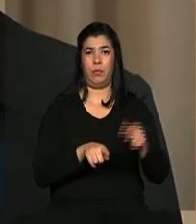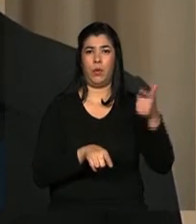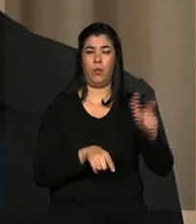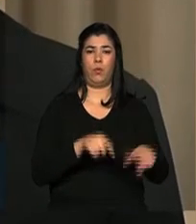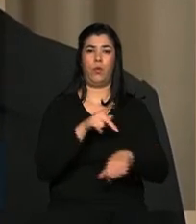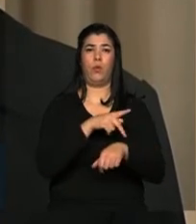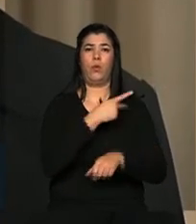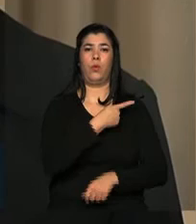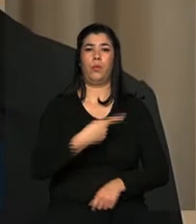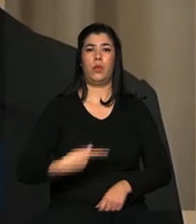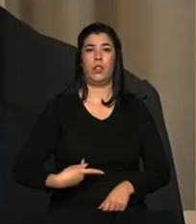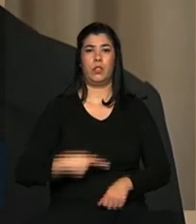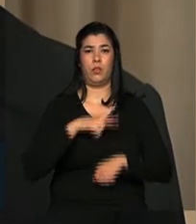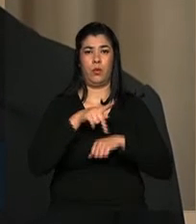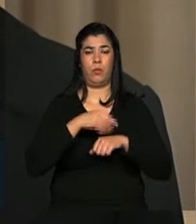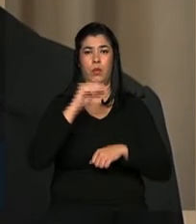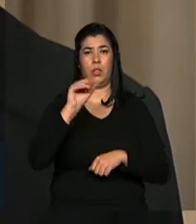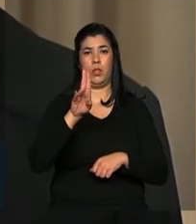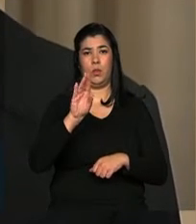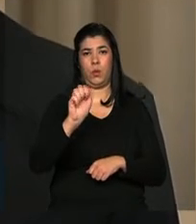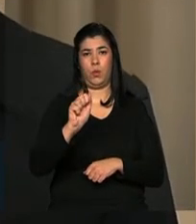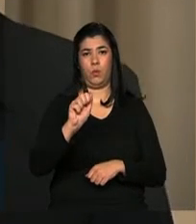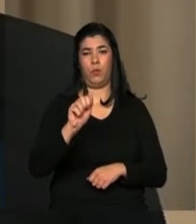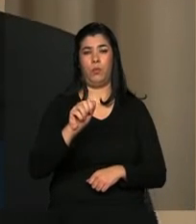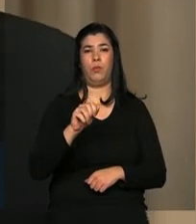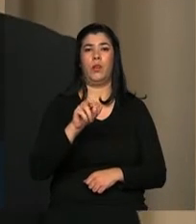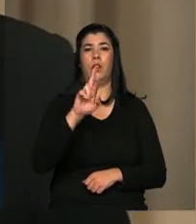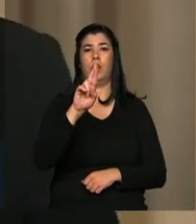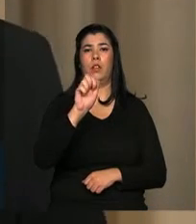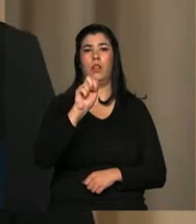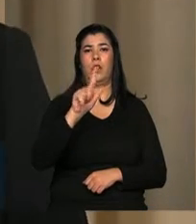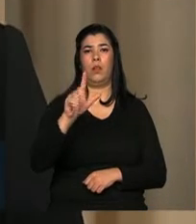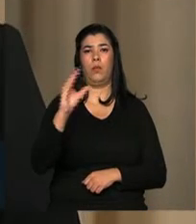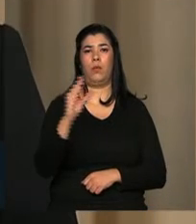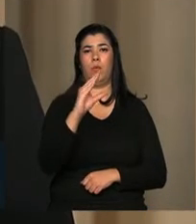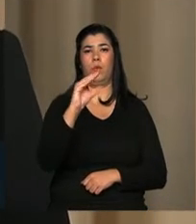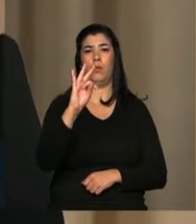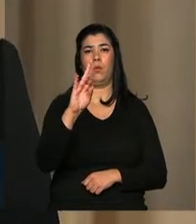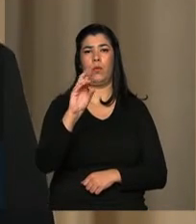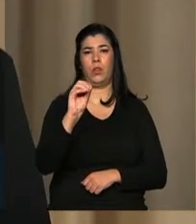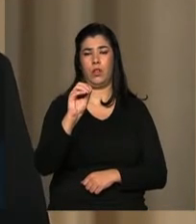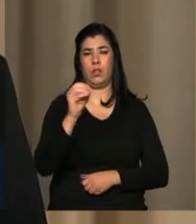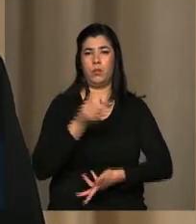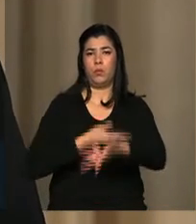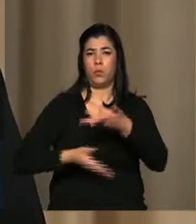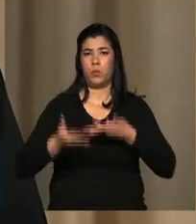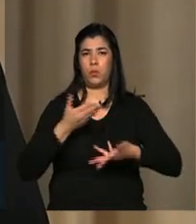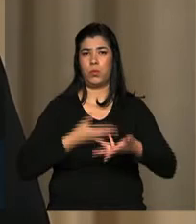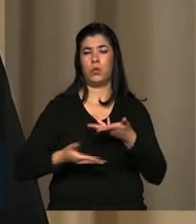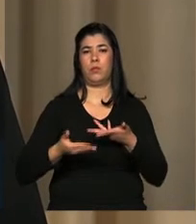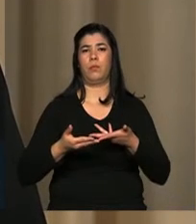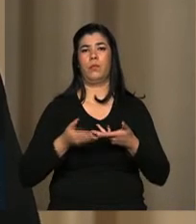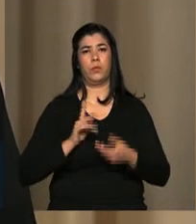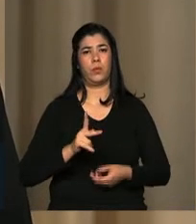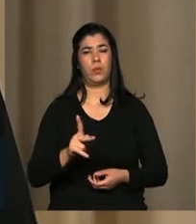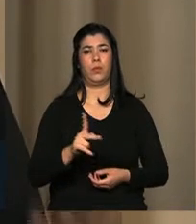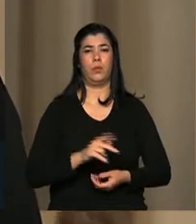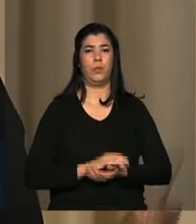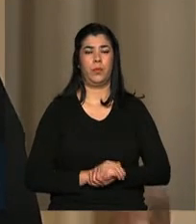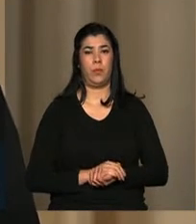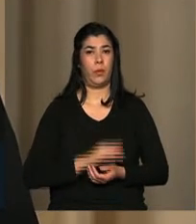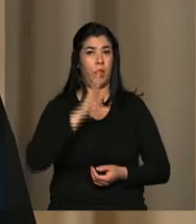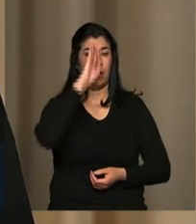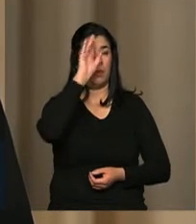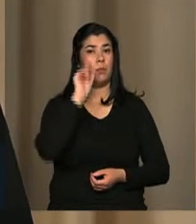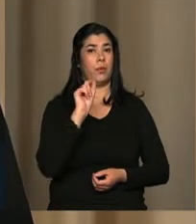as negociações para estabelecer as relações com Cuba. Principalmente, não